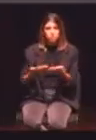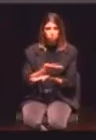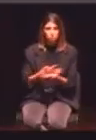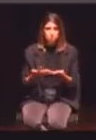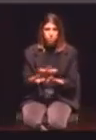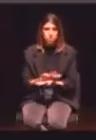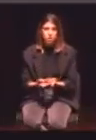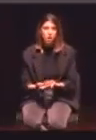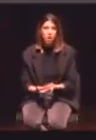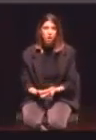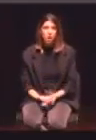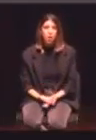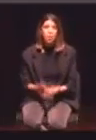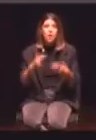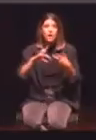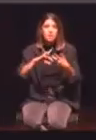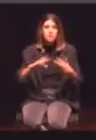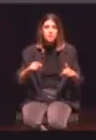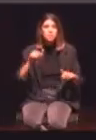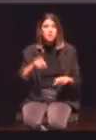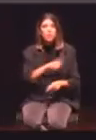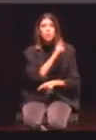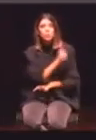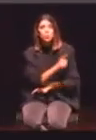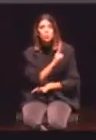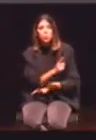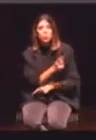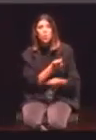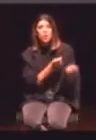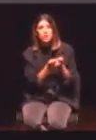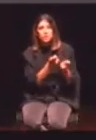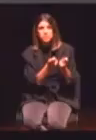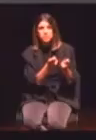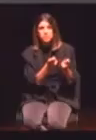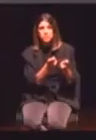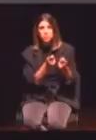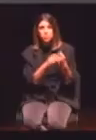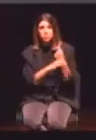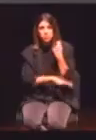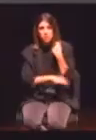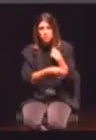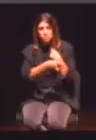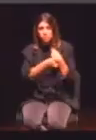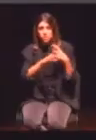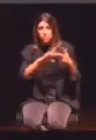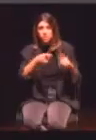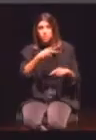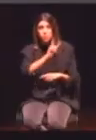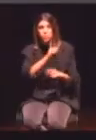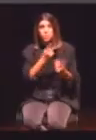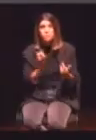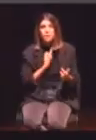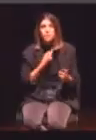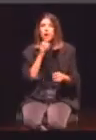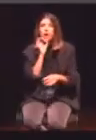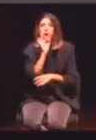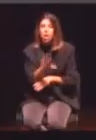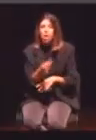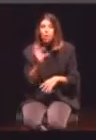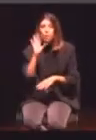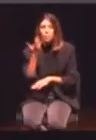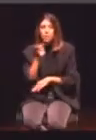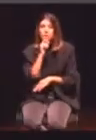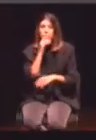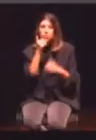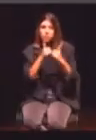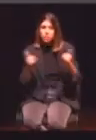e não é à Assembleia Municipal que cabe determinar a organização da Câmara. Assim, sugerimos que o PAN possa dividir